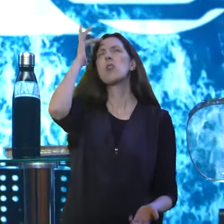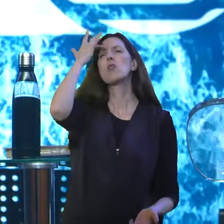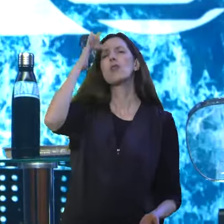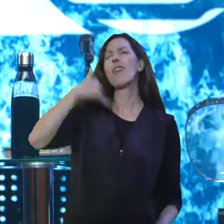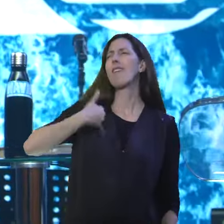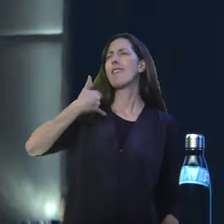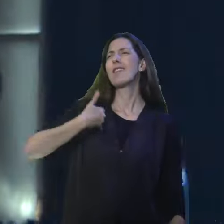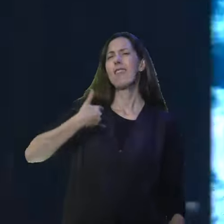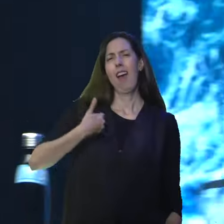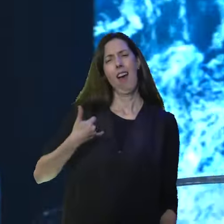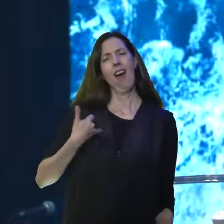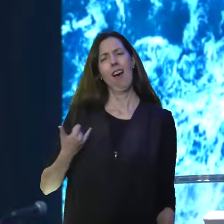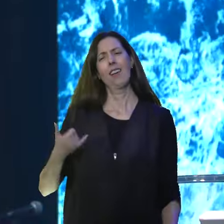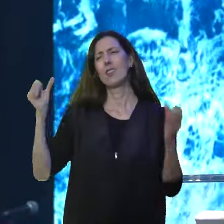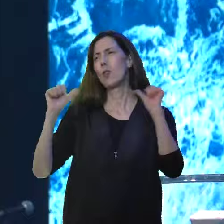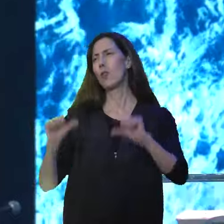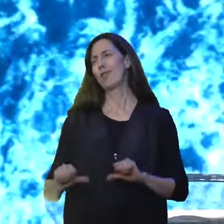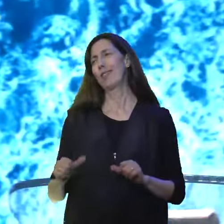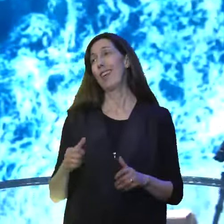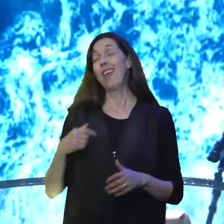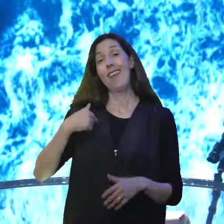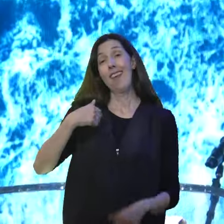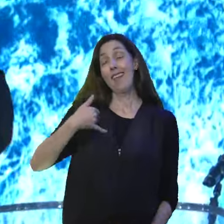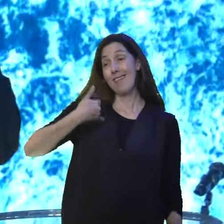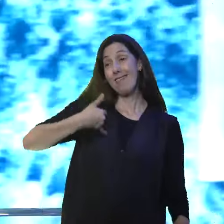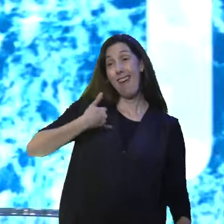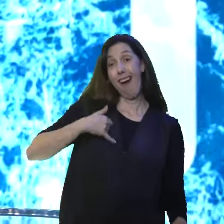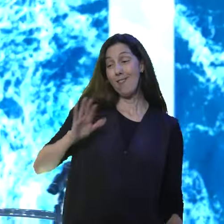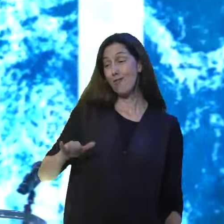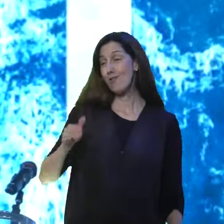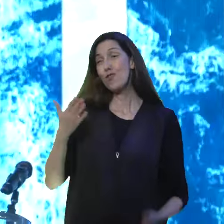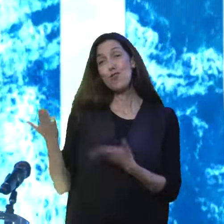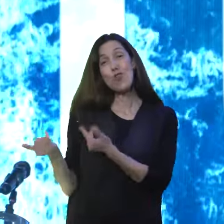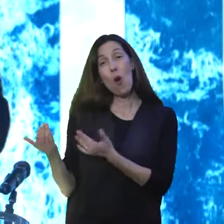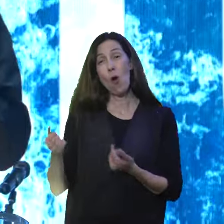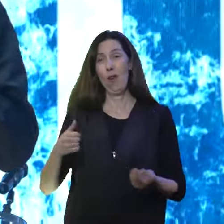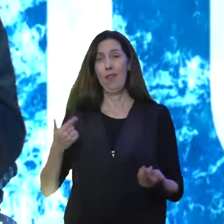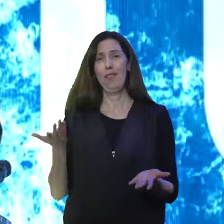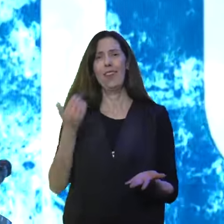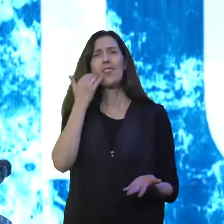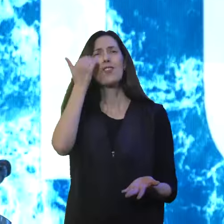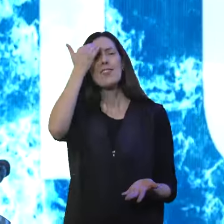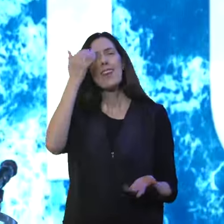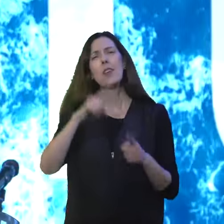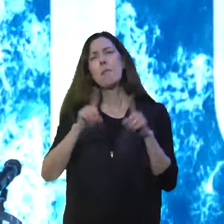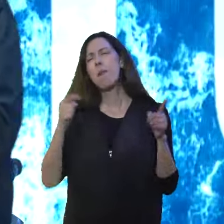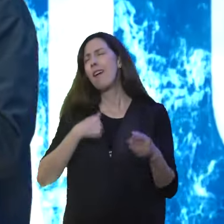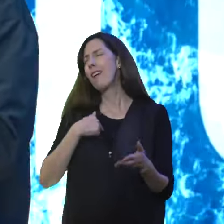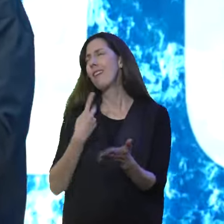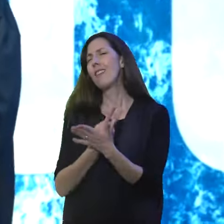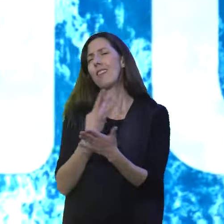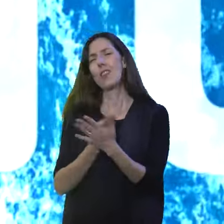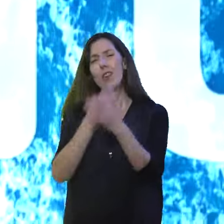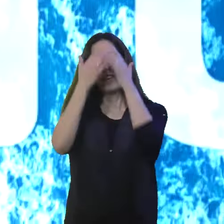incentivar você a pecar. Mas eu parei de cair no laço da